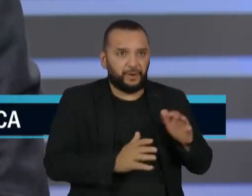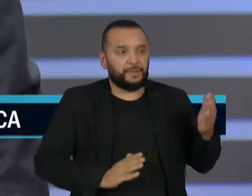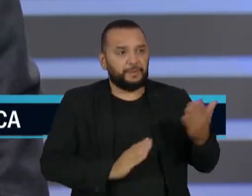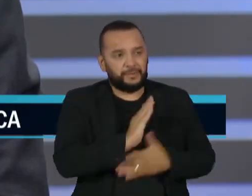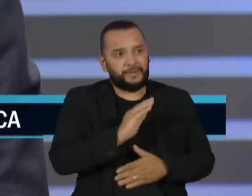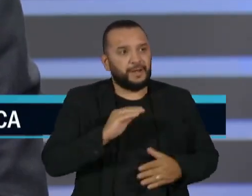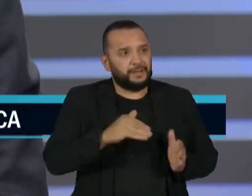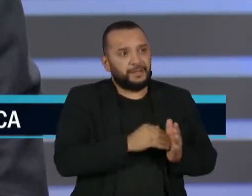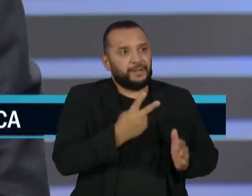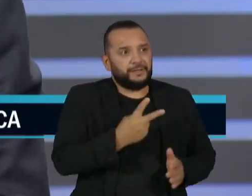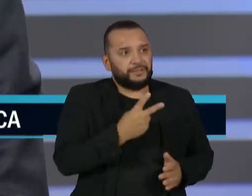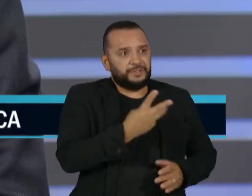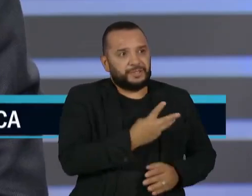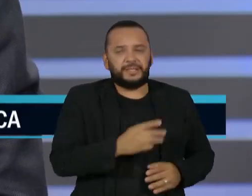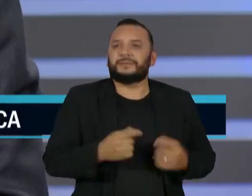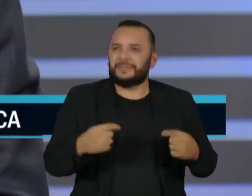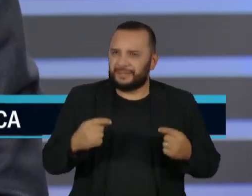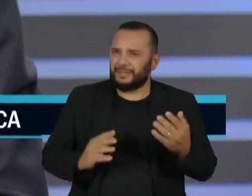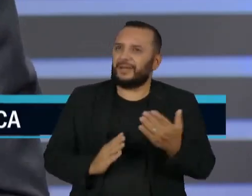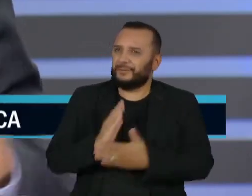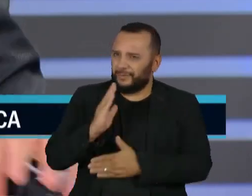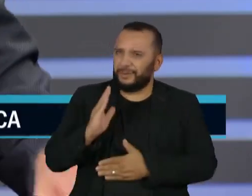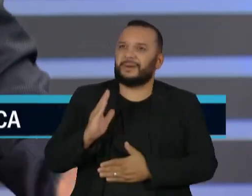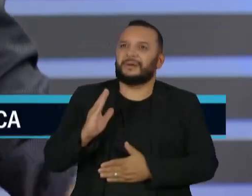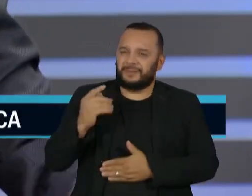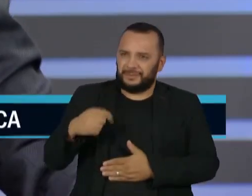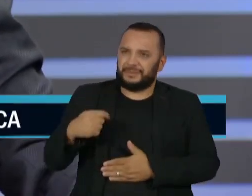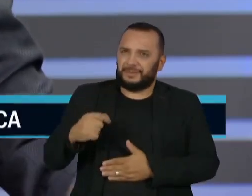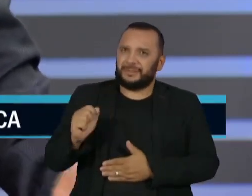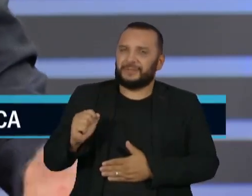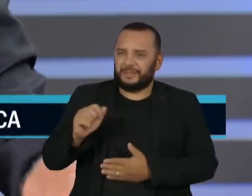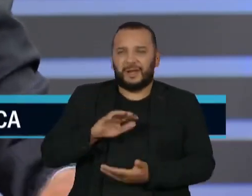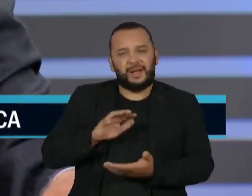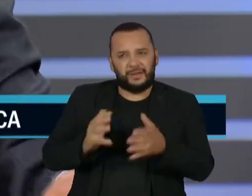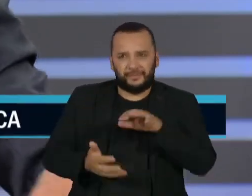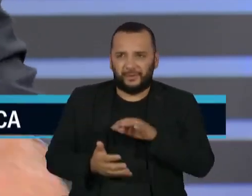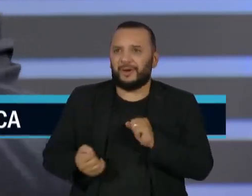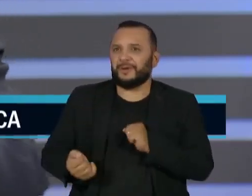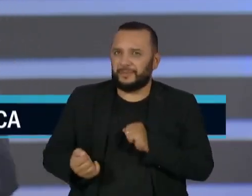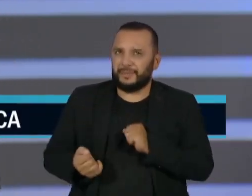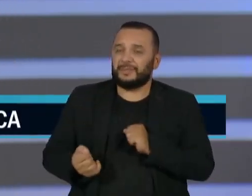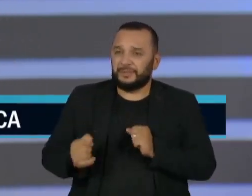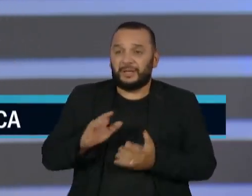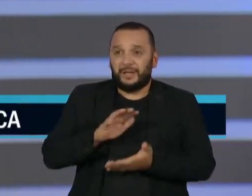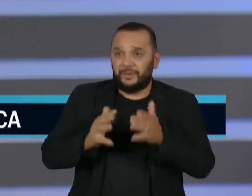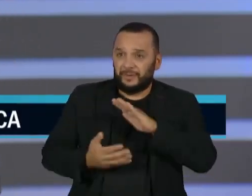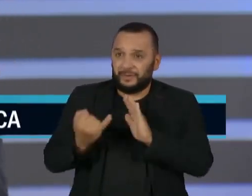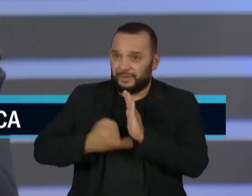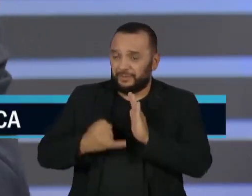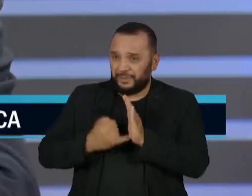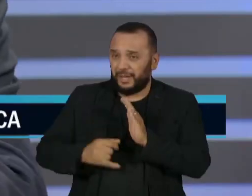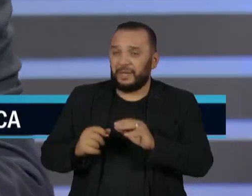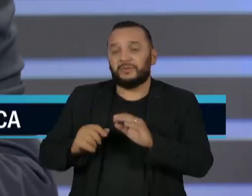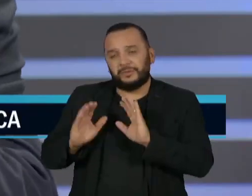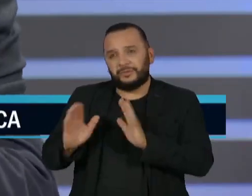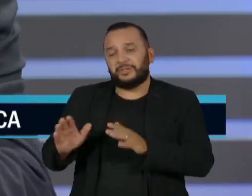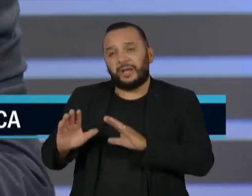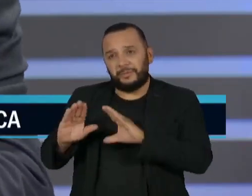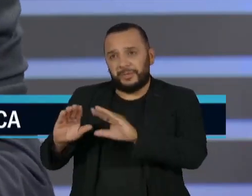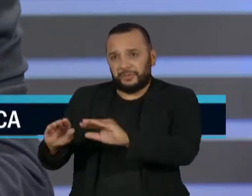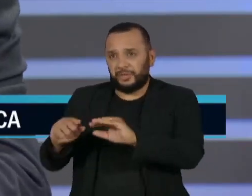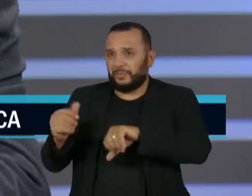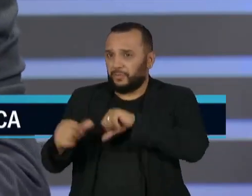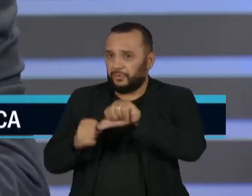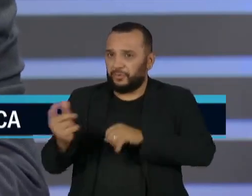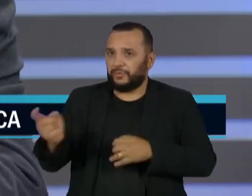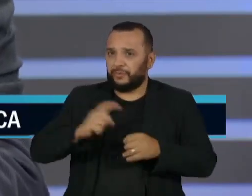tem que sair. A reforma tem que sair. Falta ainda a decisão do Senado, mudou, a reforma está voltando para a Câmara. Temas